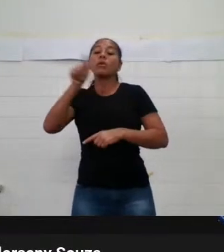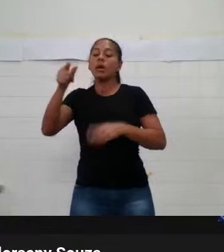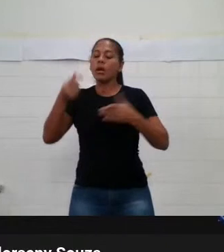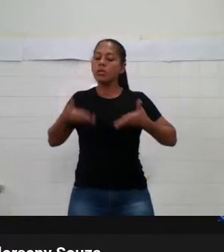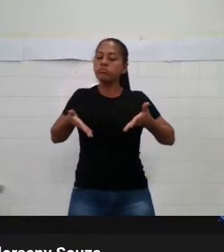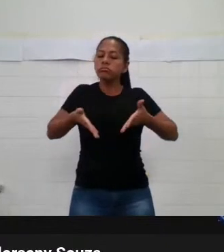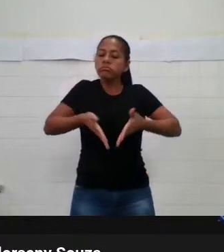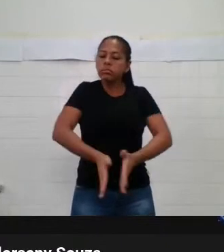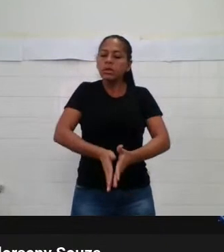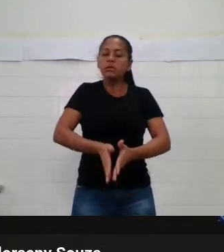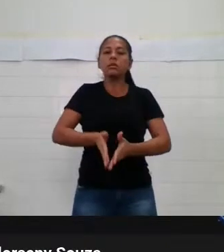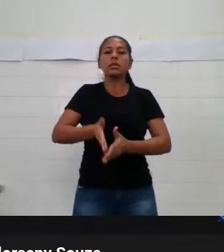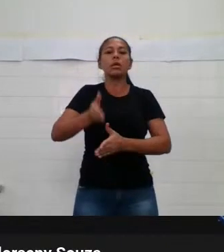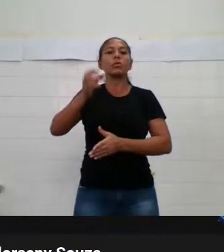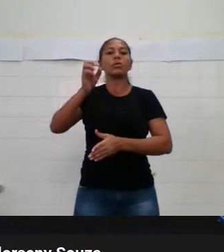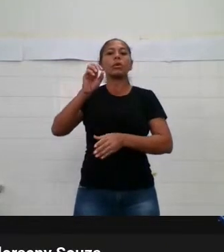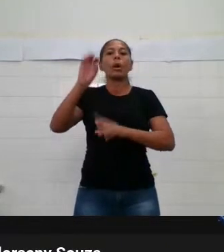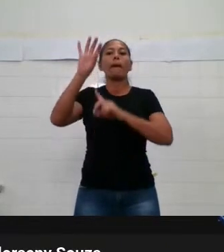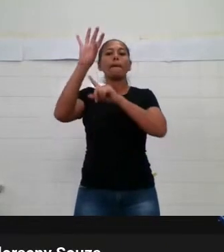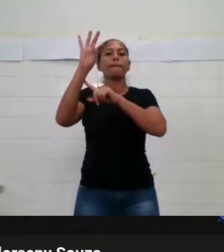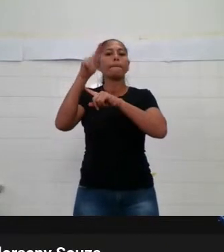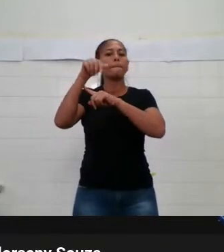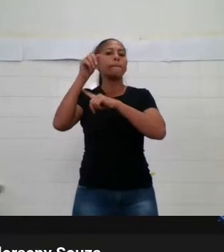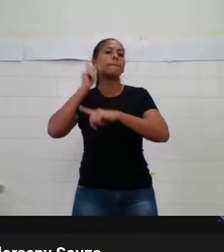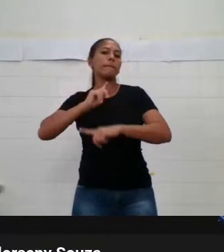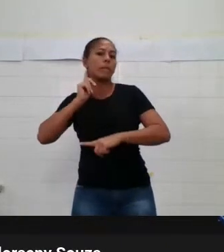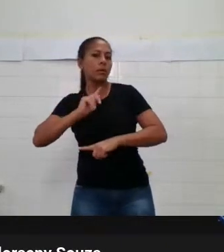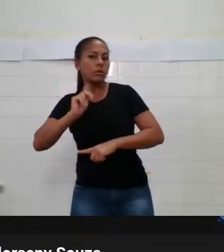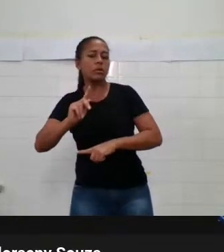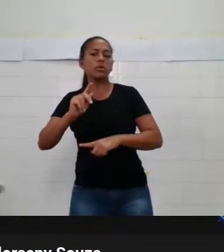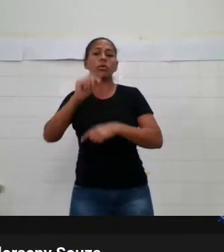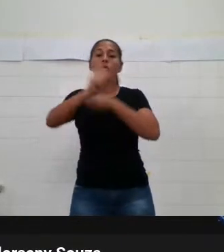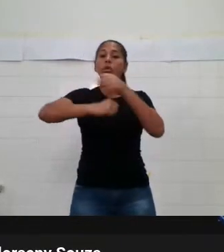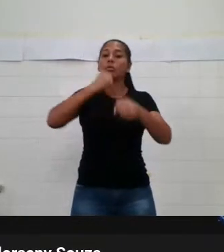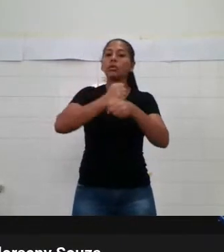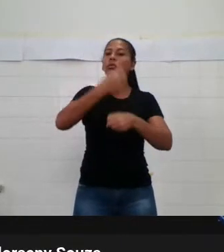Horizonte, ela nasceu em